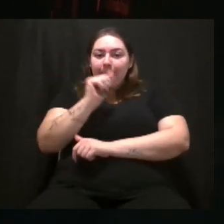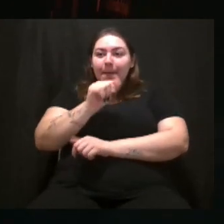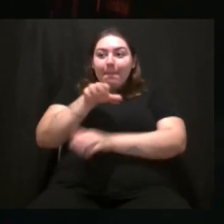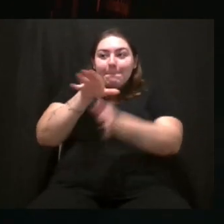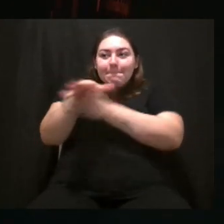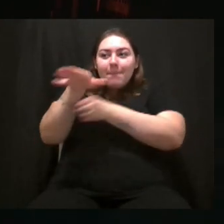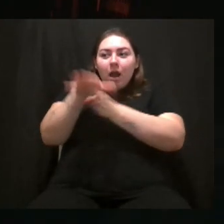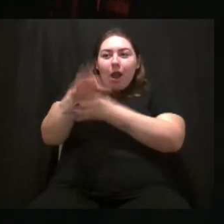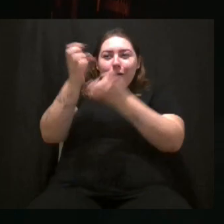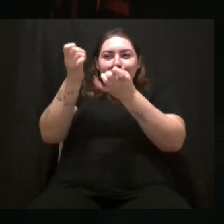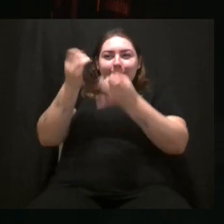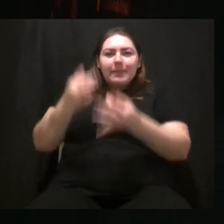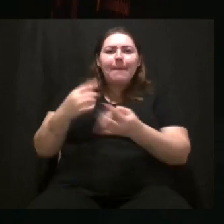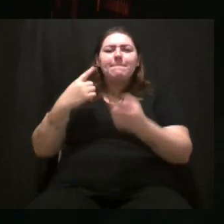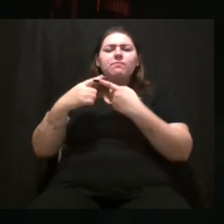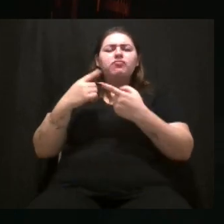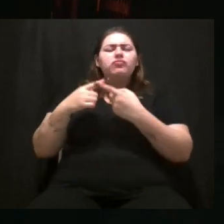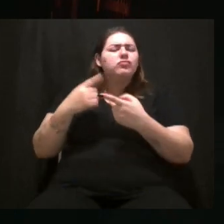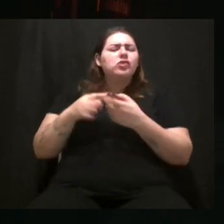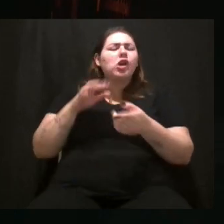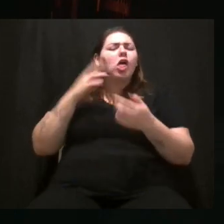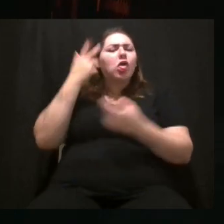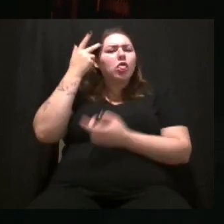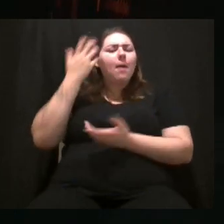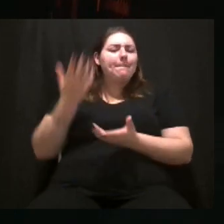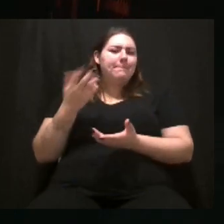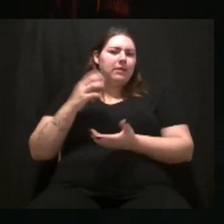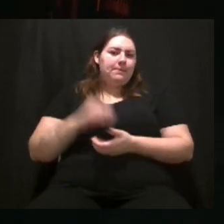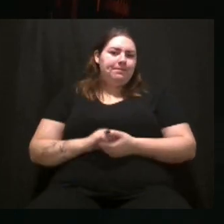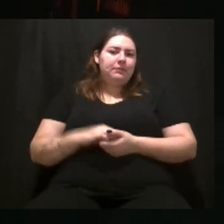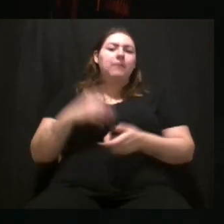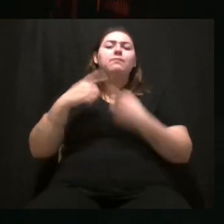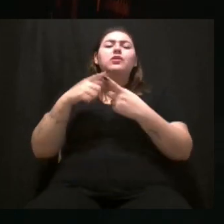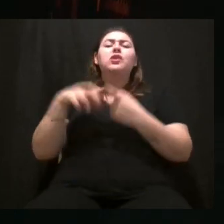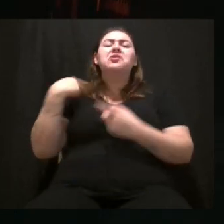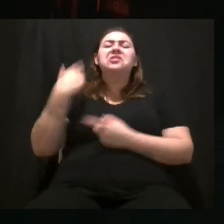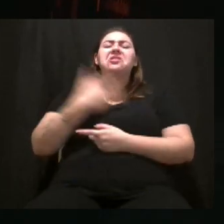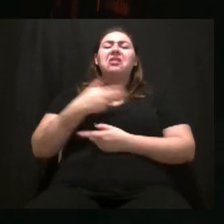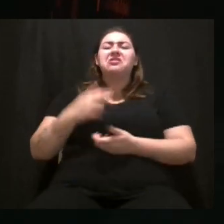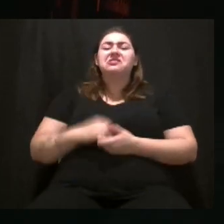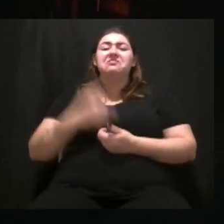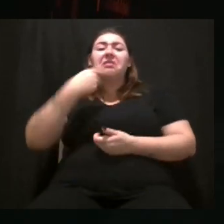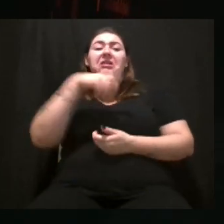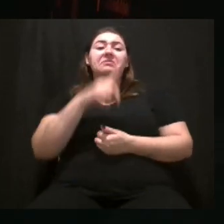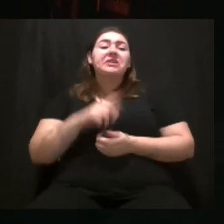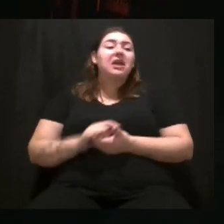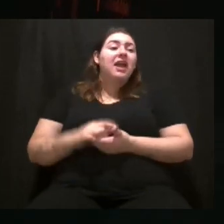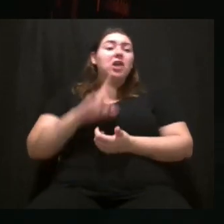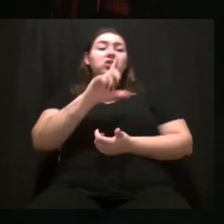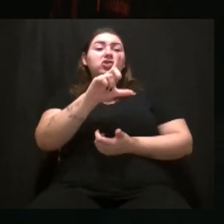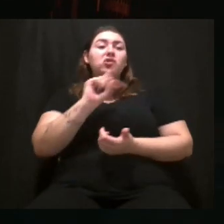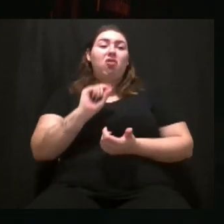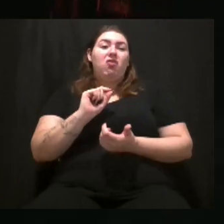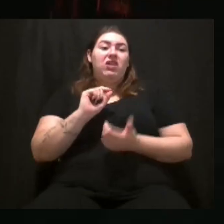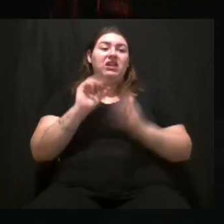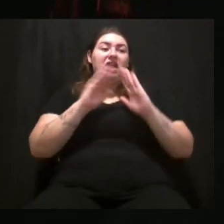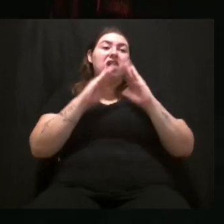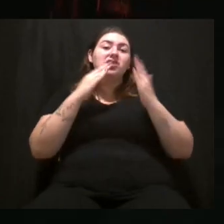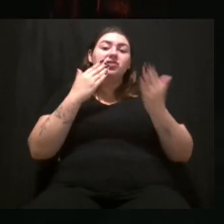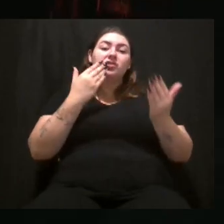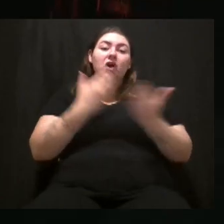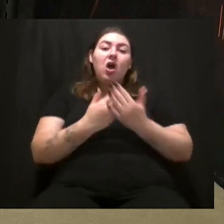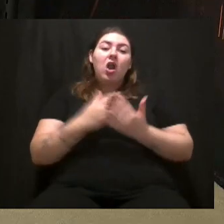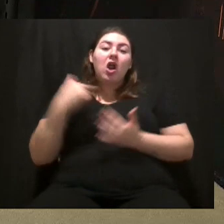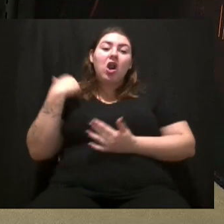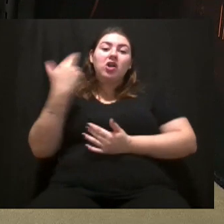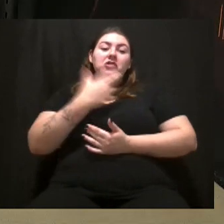essa tendência. Então, Andressa, por que a gente tem a tendência de escolher para os filhos a escola que a gente gostaria para a